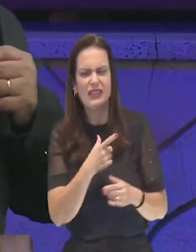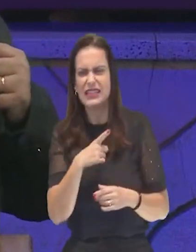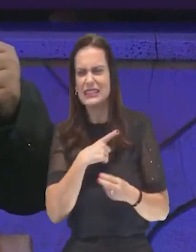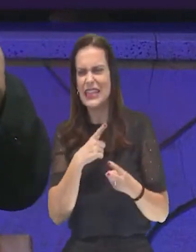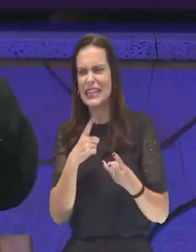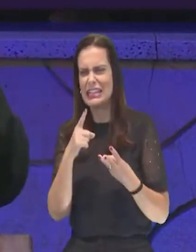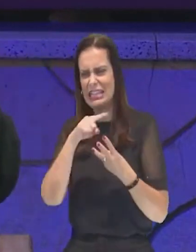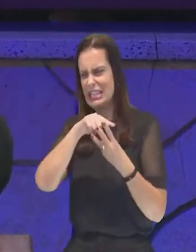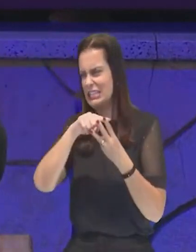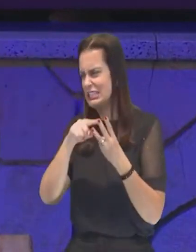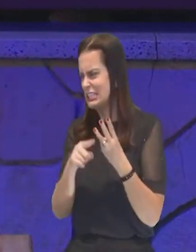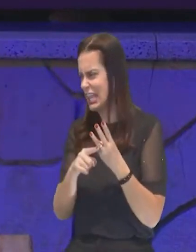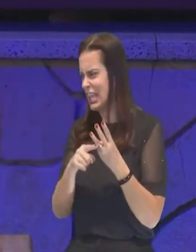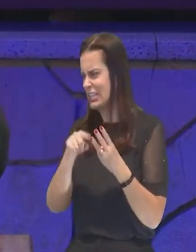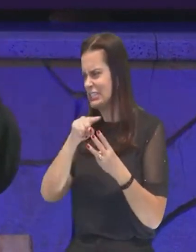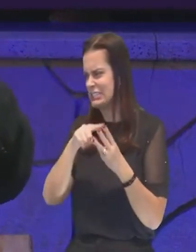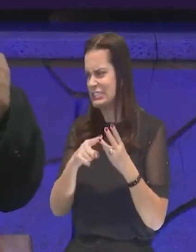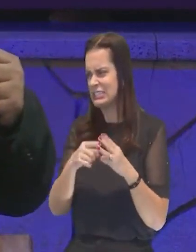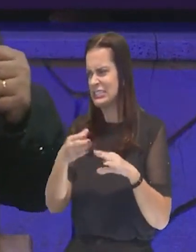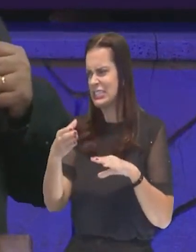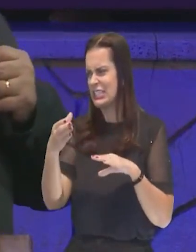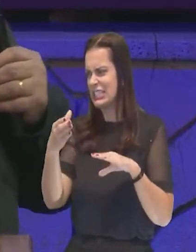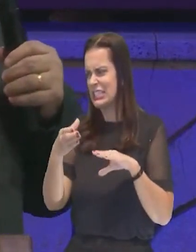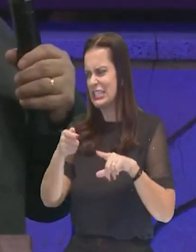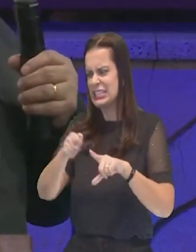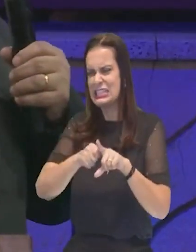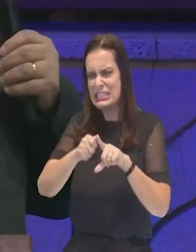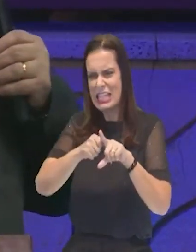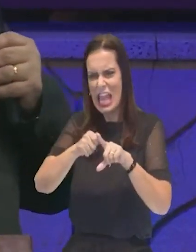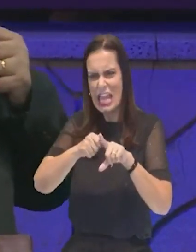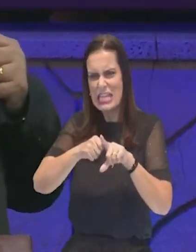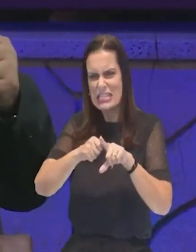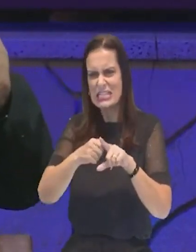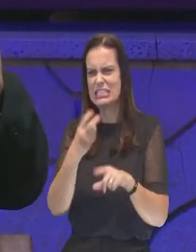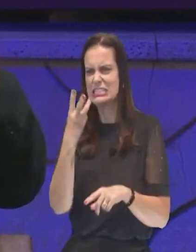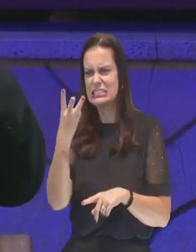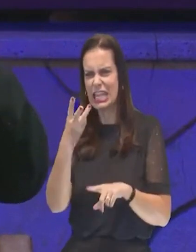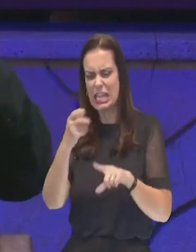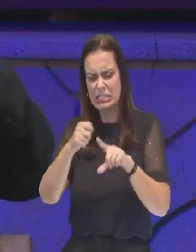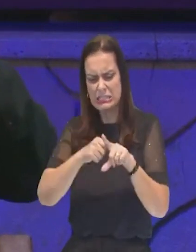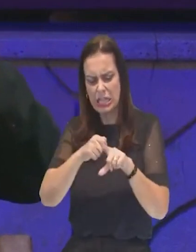4 tênis lá, e que 3 já vão dançar para o bazar.